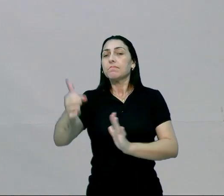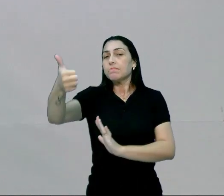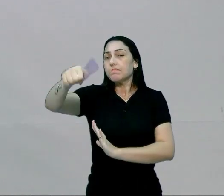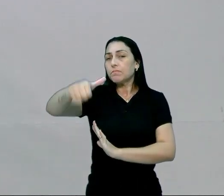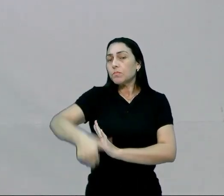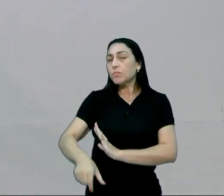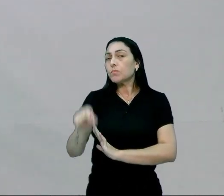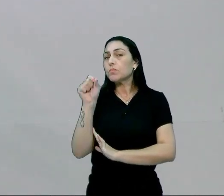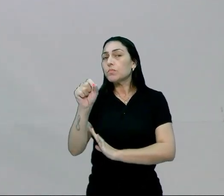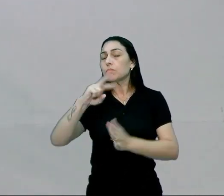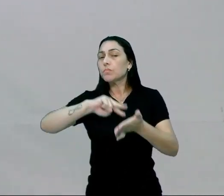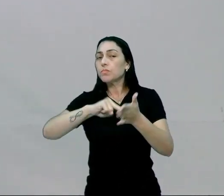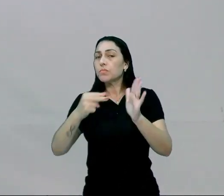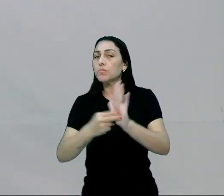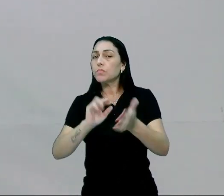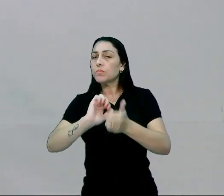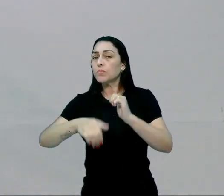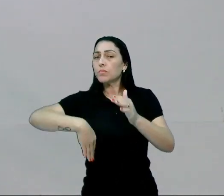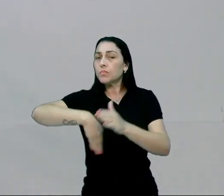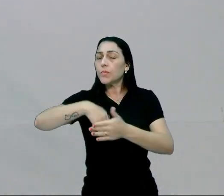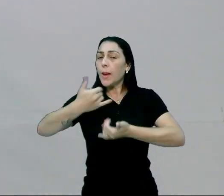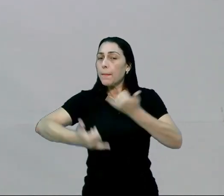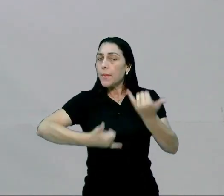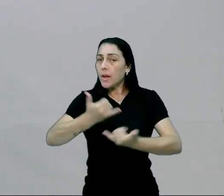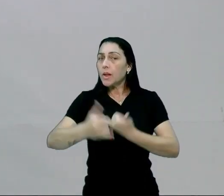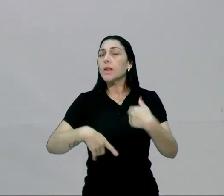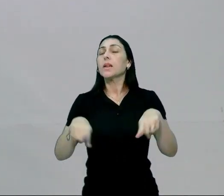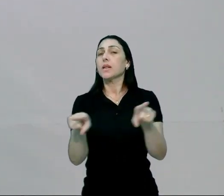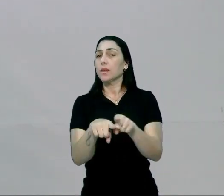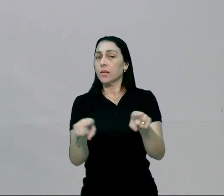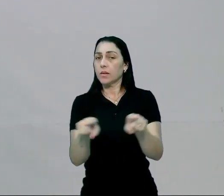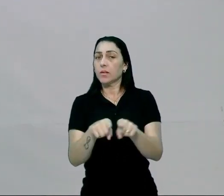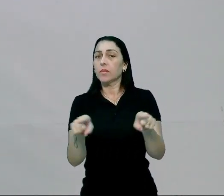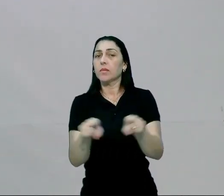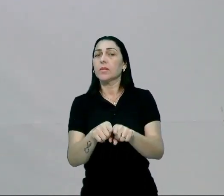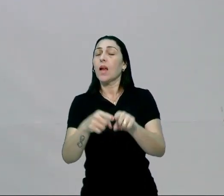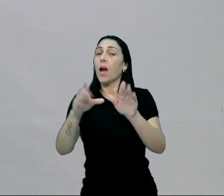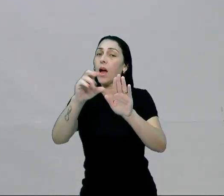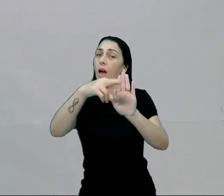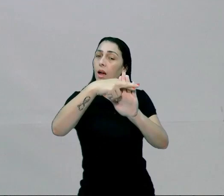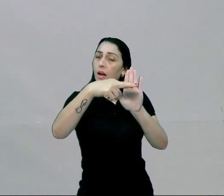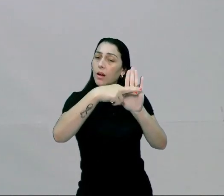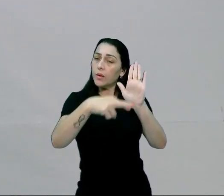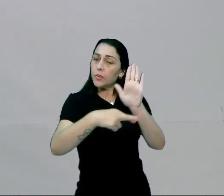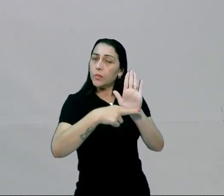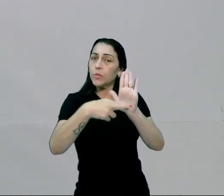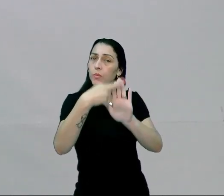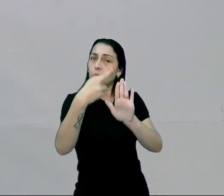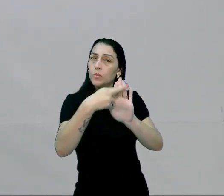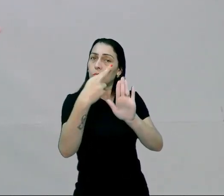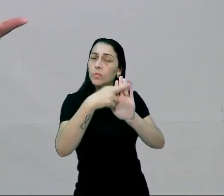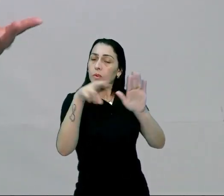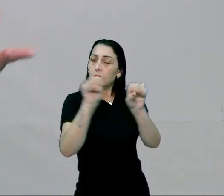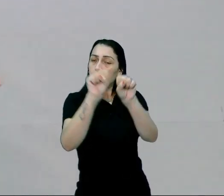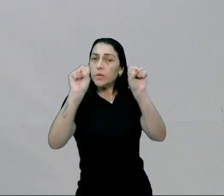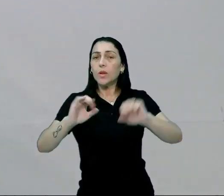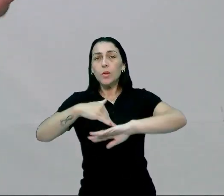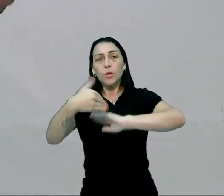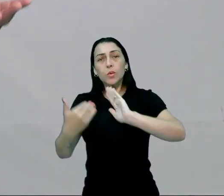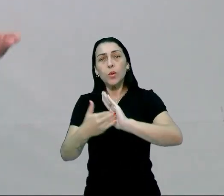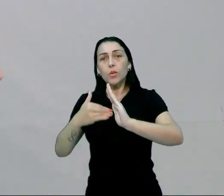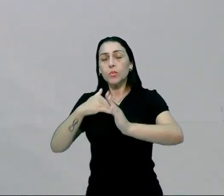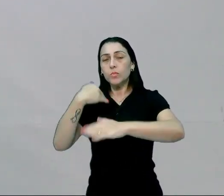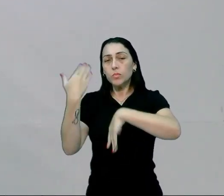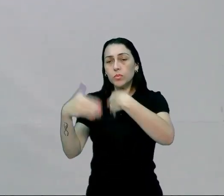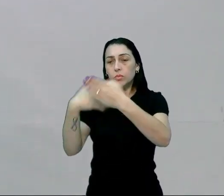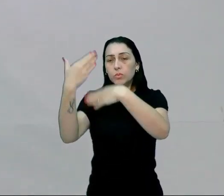o que seria o jogo, o que seria a brincadeira, e aí, no caso, a regulamentação vem para sistematizar toda essa evolução